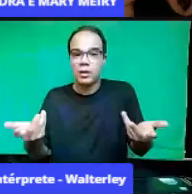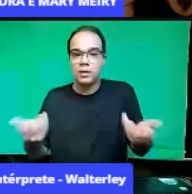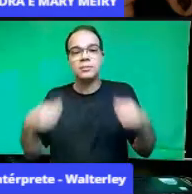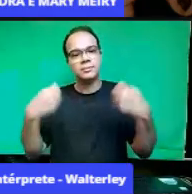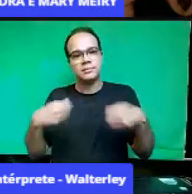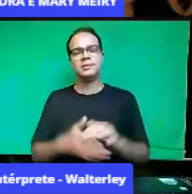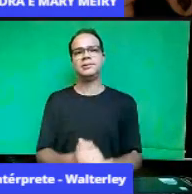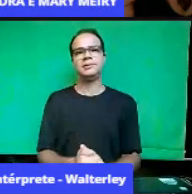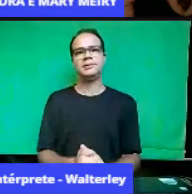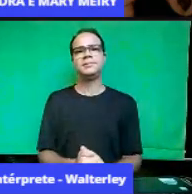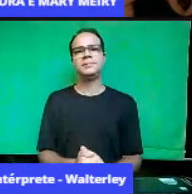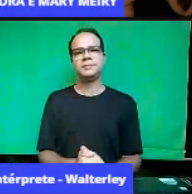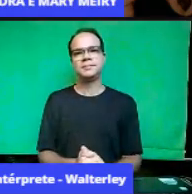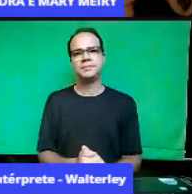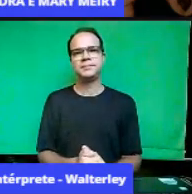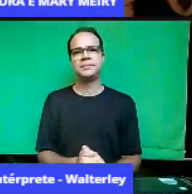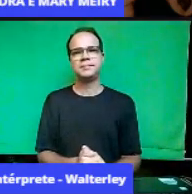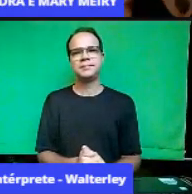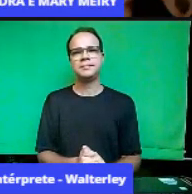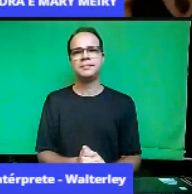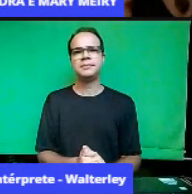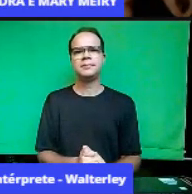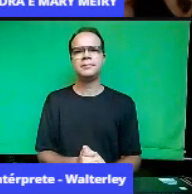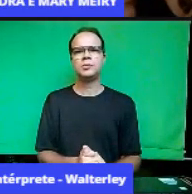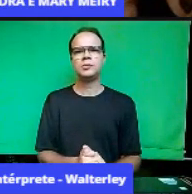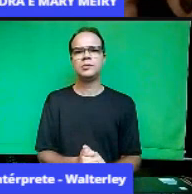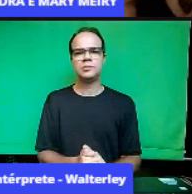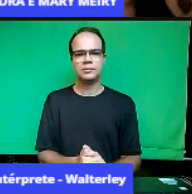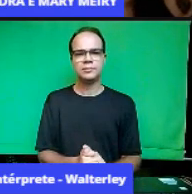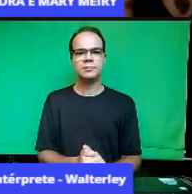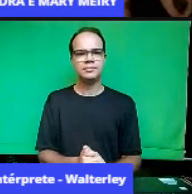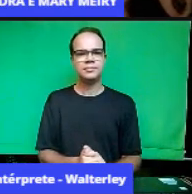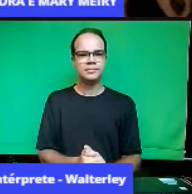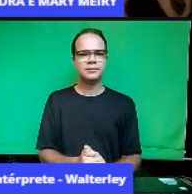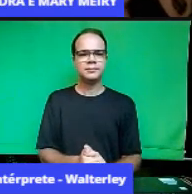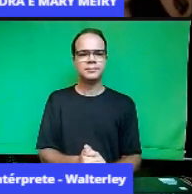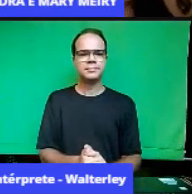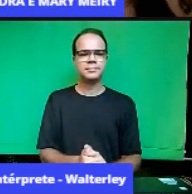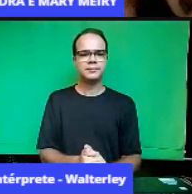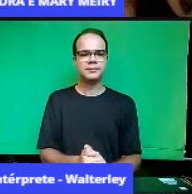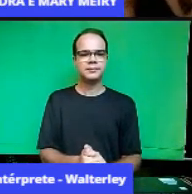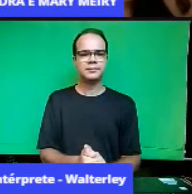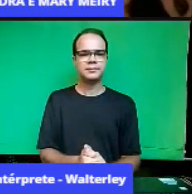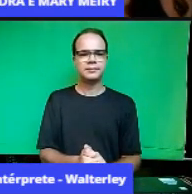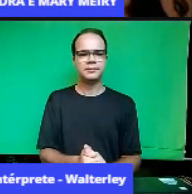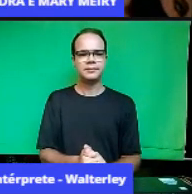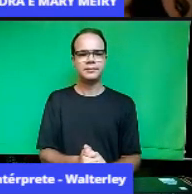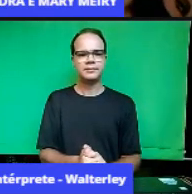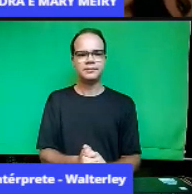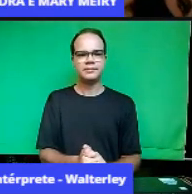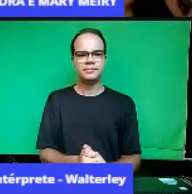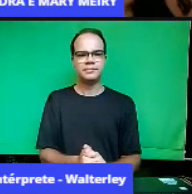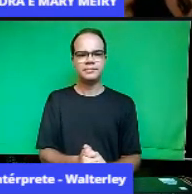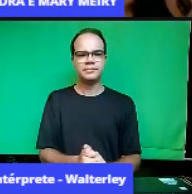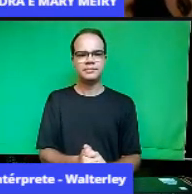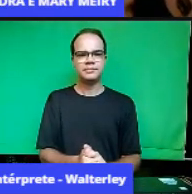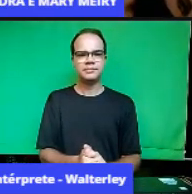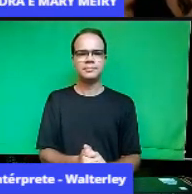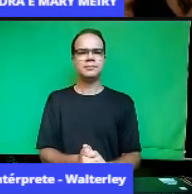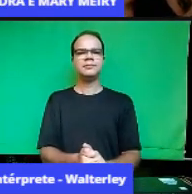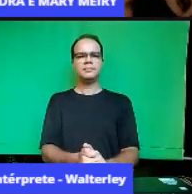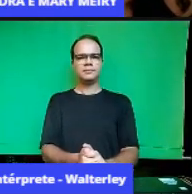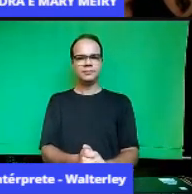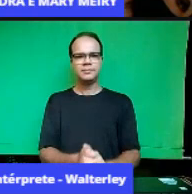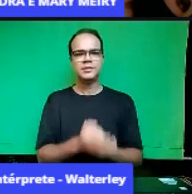né? Isso. Próximo slide. Aí nós temos um relatório de acompanhamento